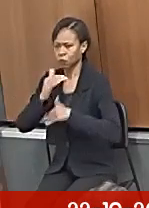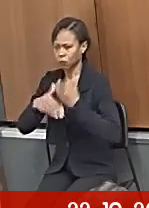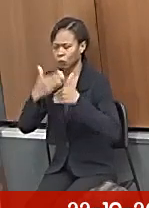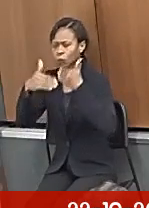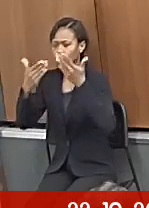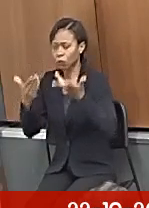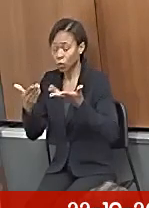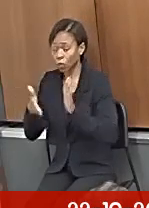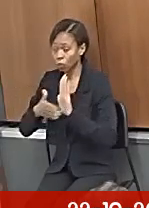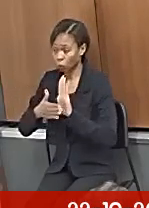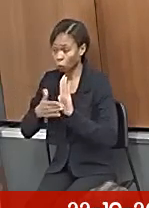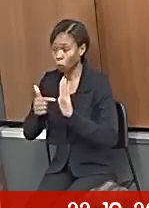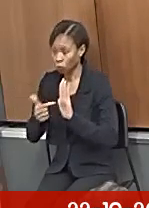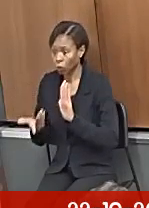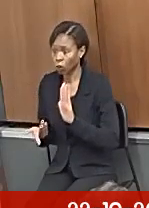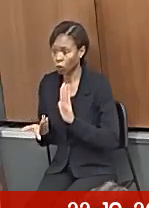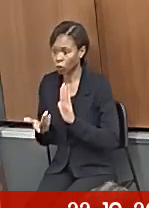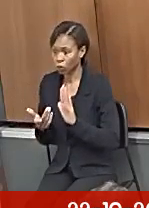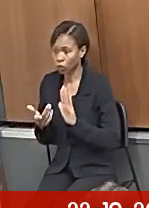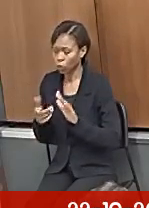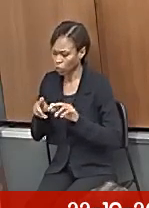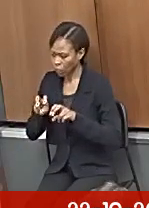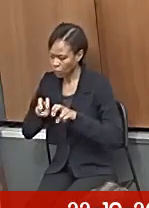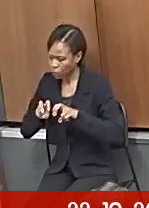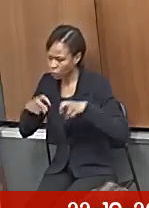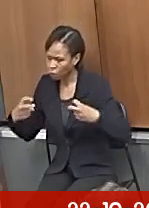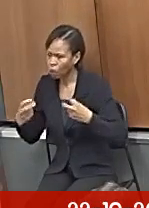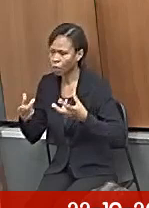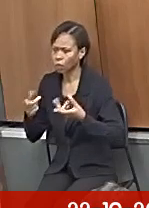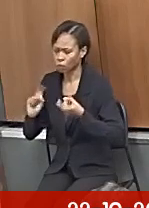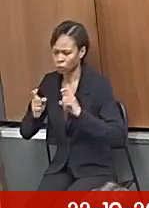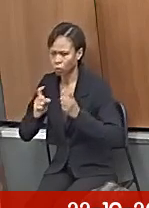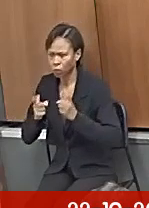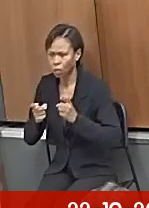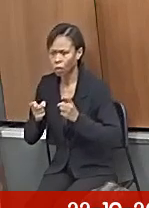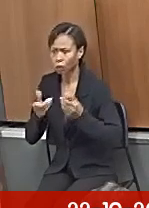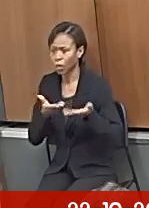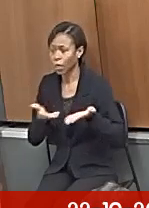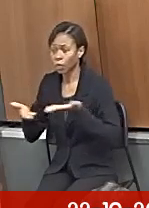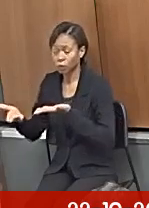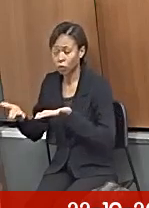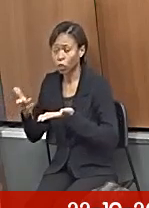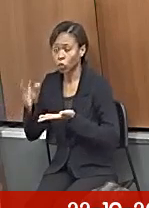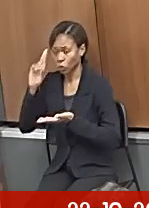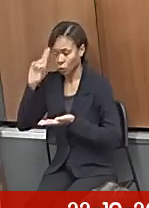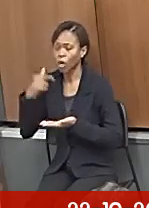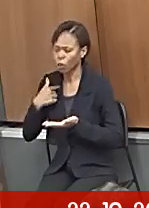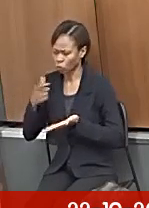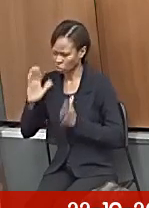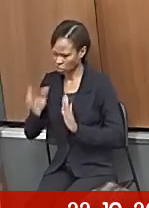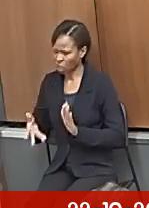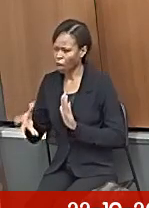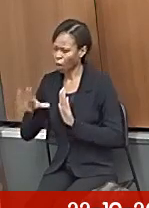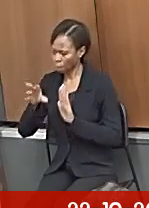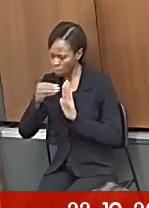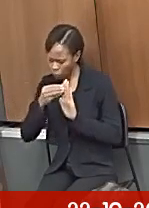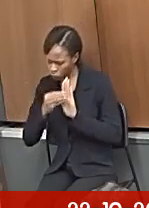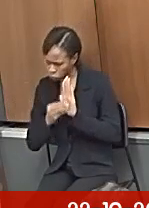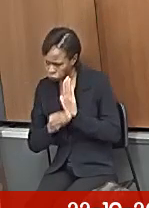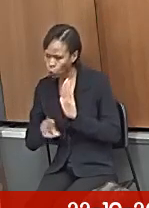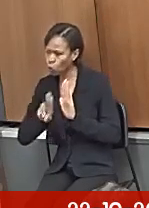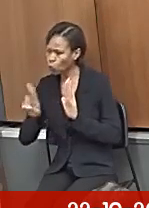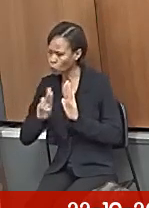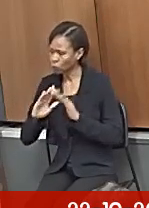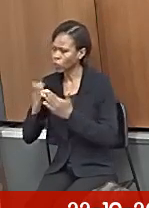nesse propósito, através desses fóruns, de levar os diretores, eu anotei o nome das escolas, eu me proponho a chamar